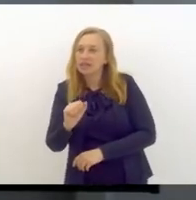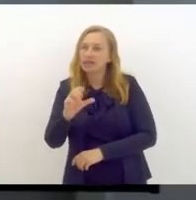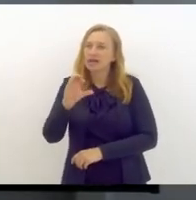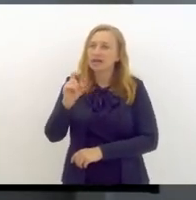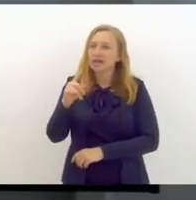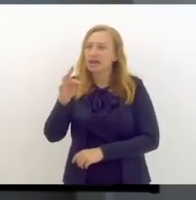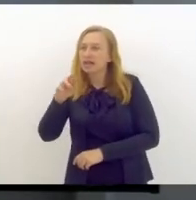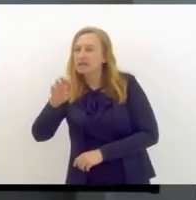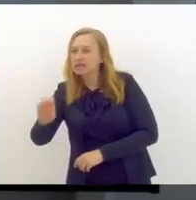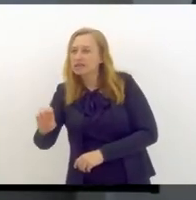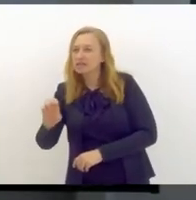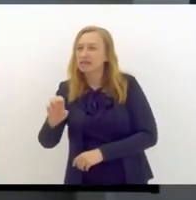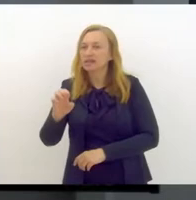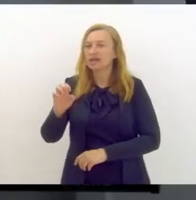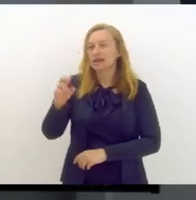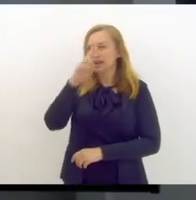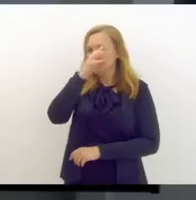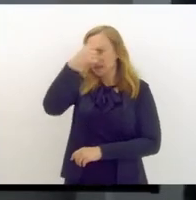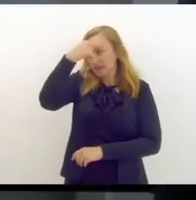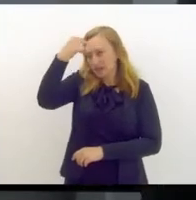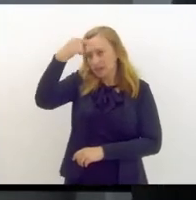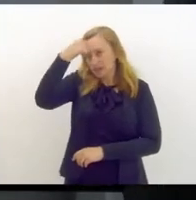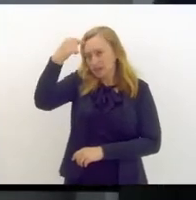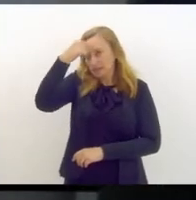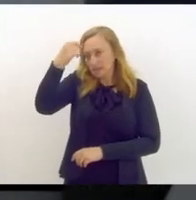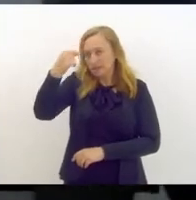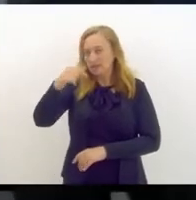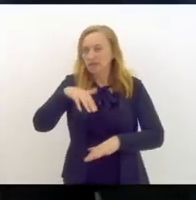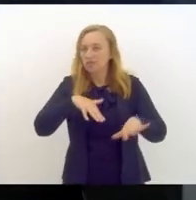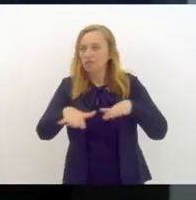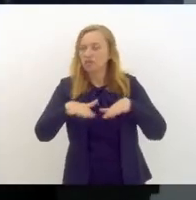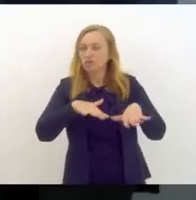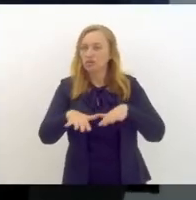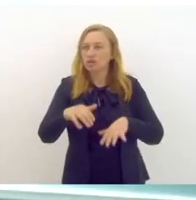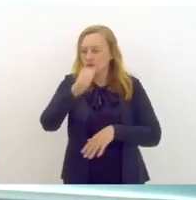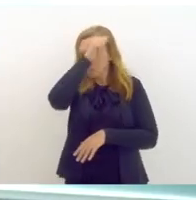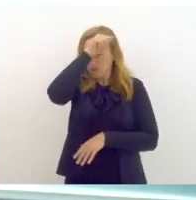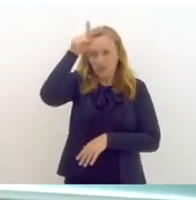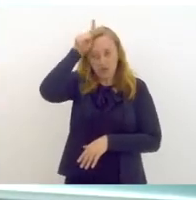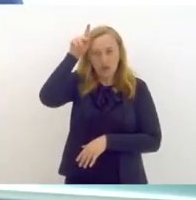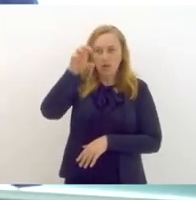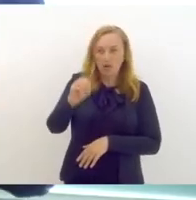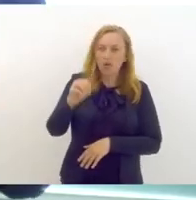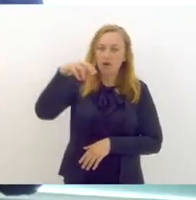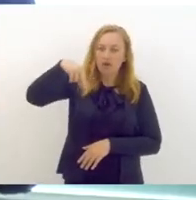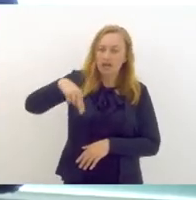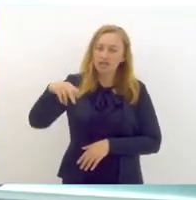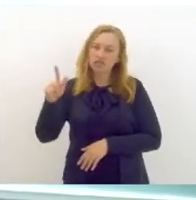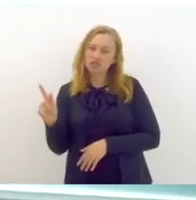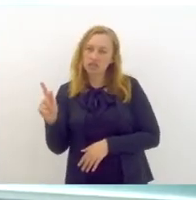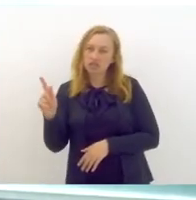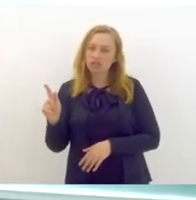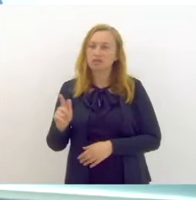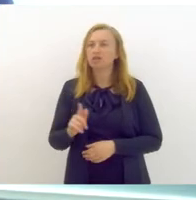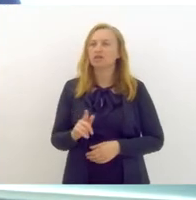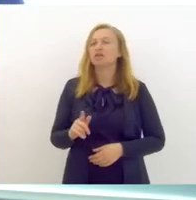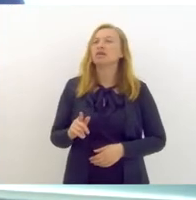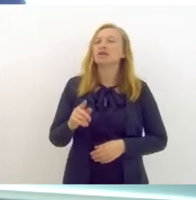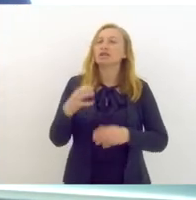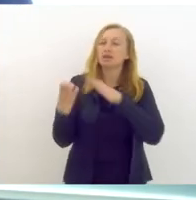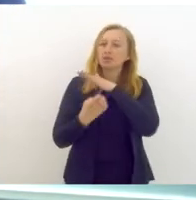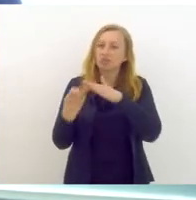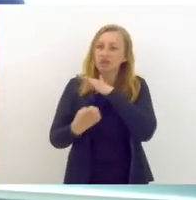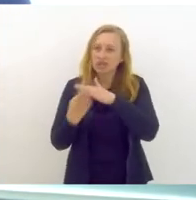gestores, setor privado e movimento social. Prefeitura, ONG, conselho de classe,